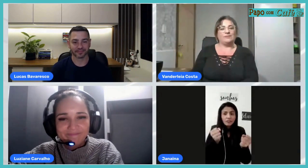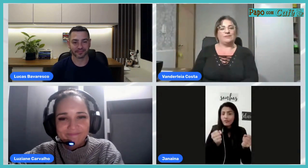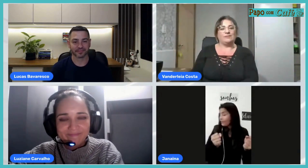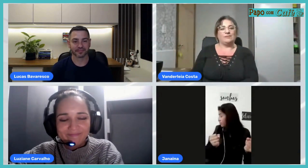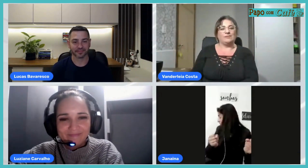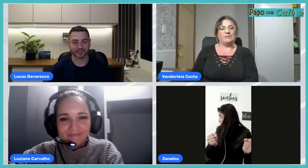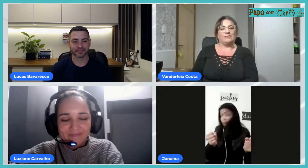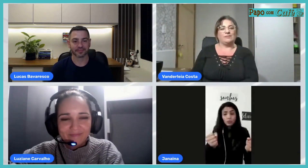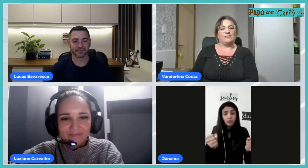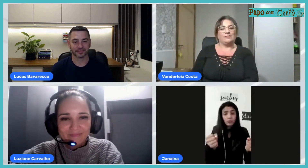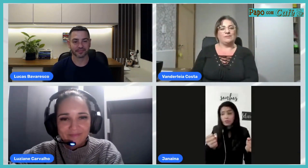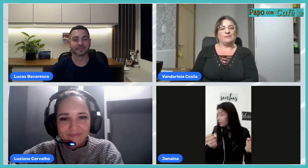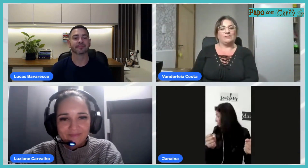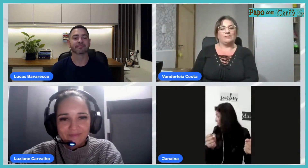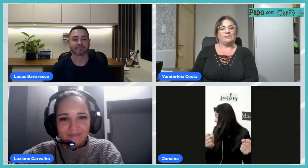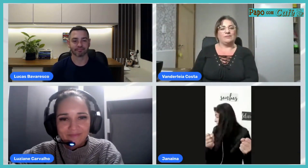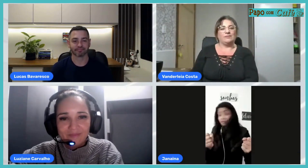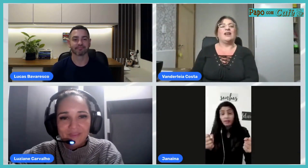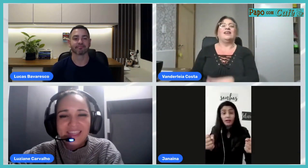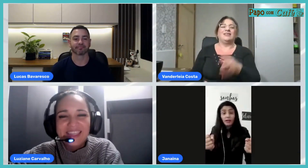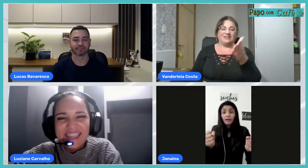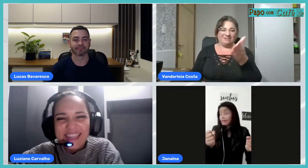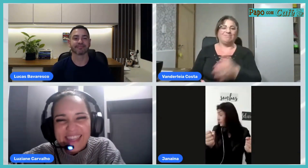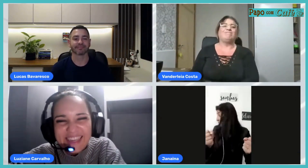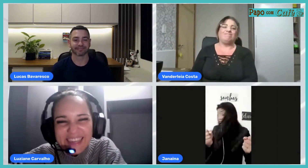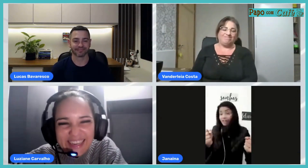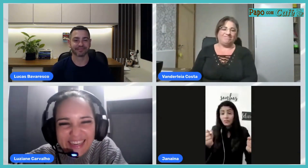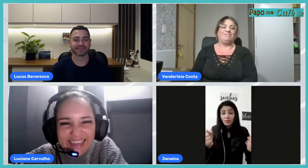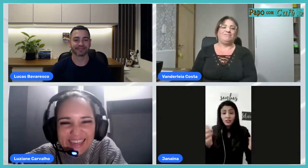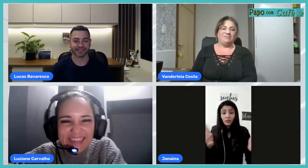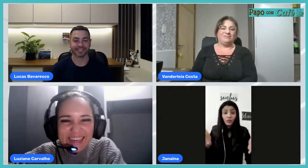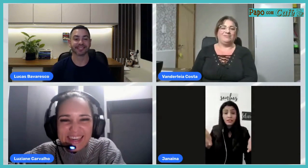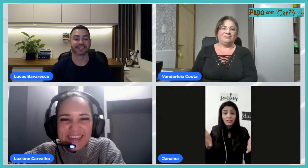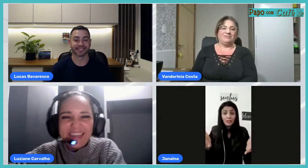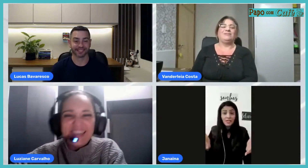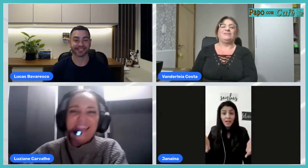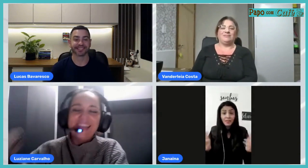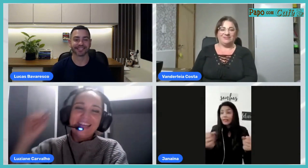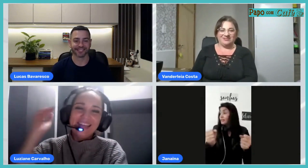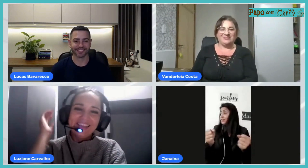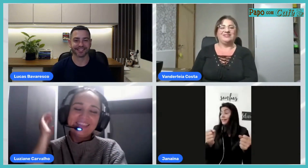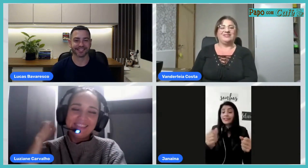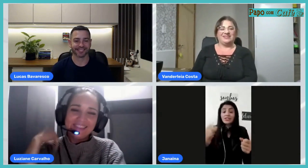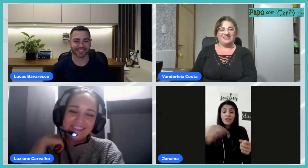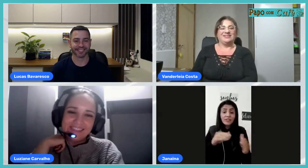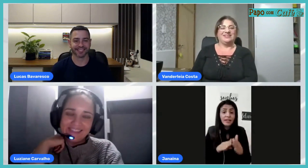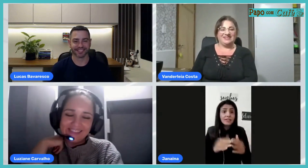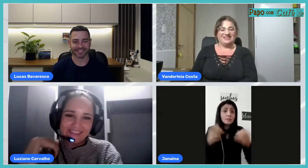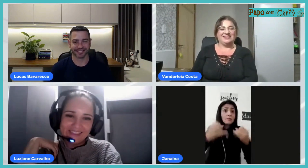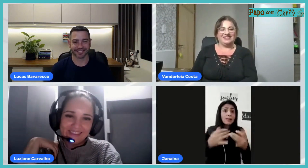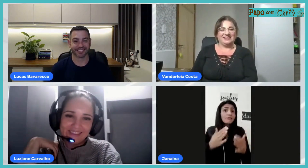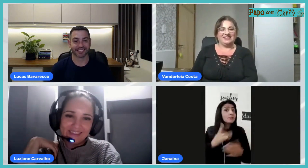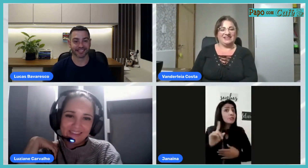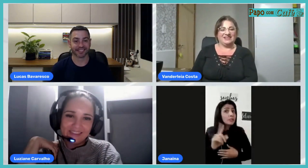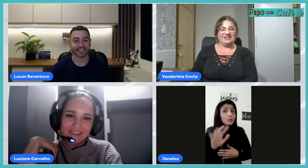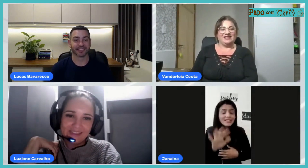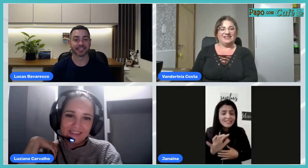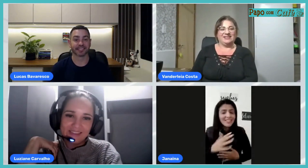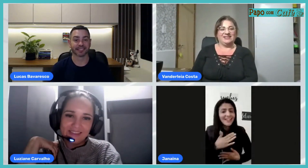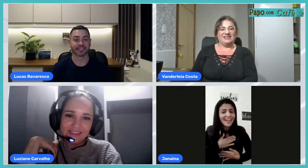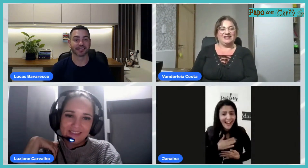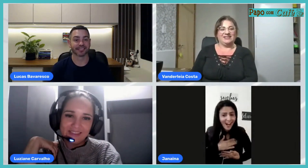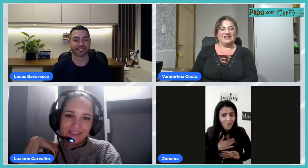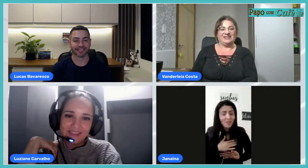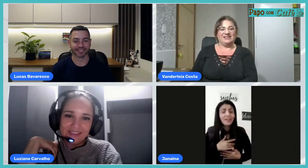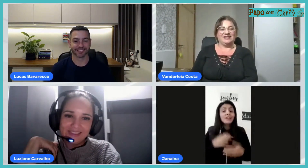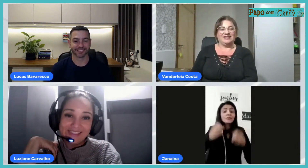Fernanda dizia que ficava olhando para o instrutor assim, ó, o que eu faço? E ficou aquilo, sabe? E aí ela chegava em casa e me explicava, não, é